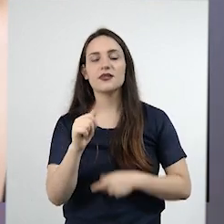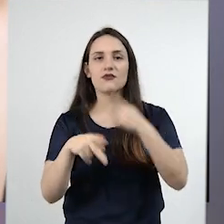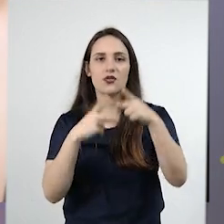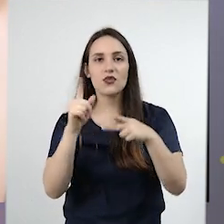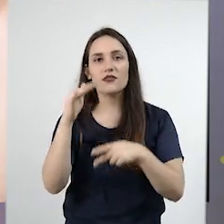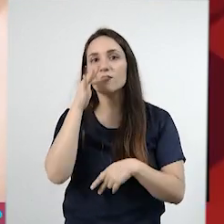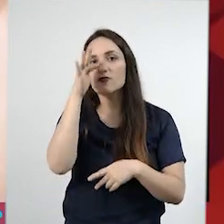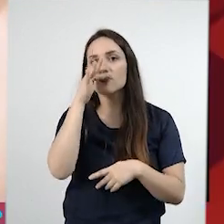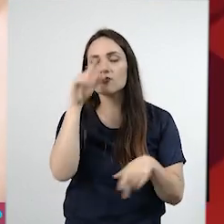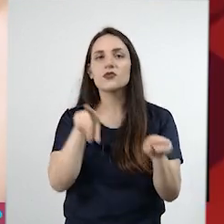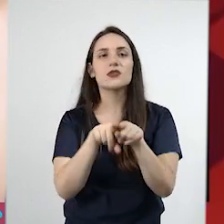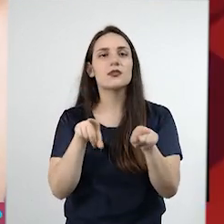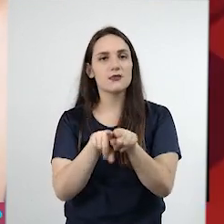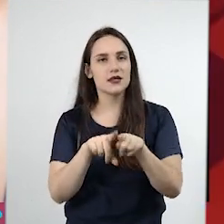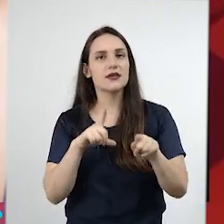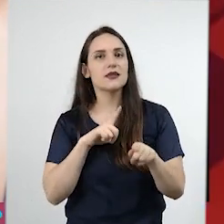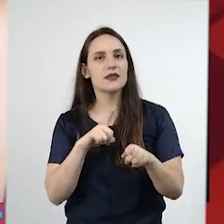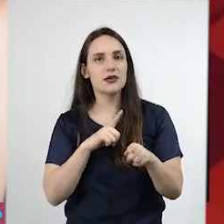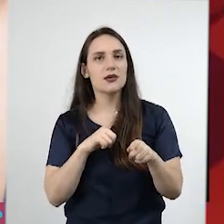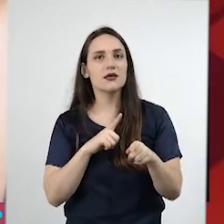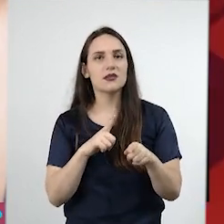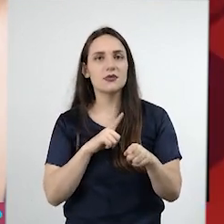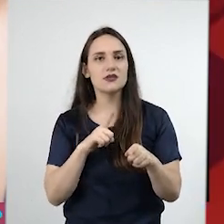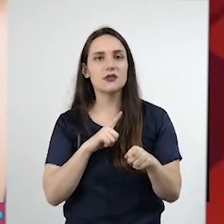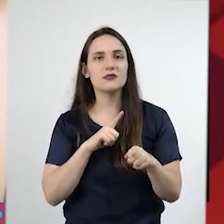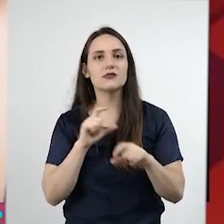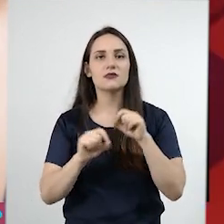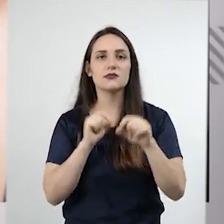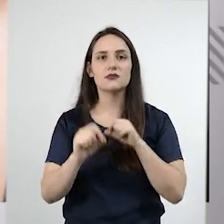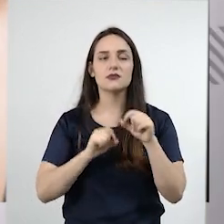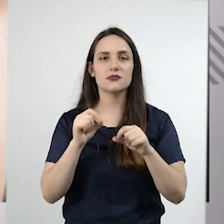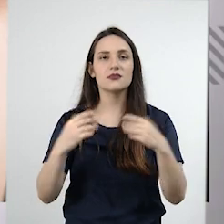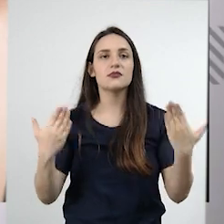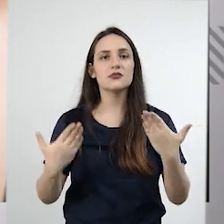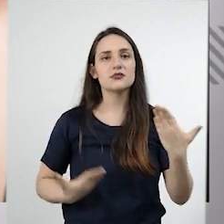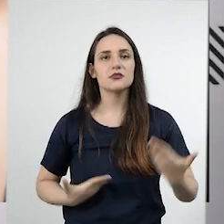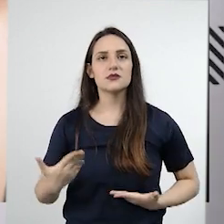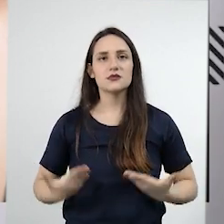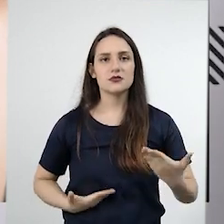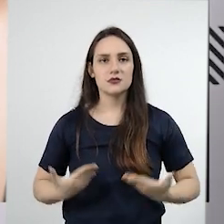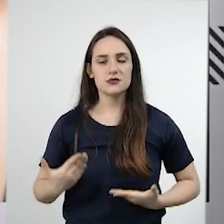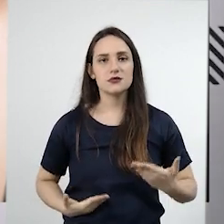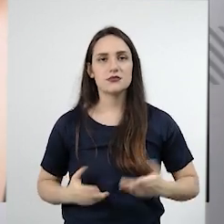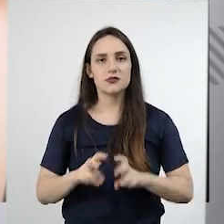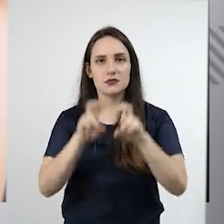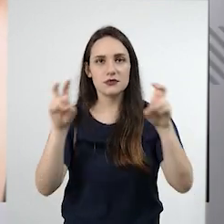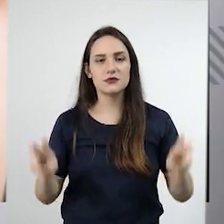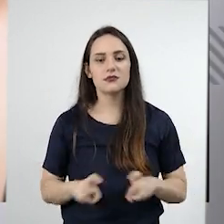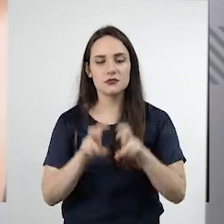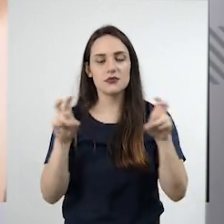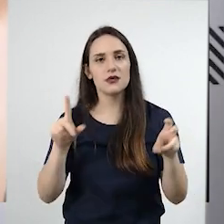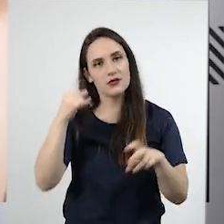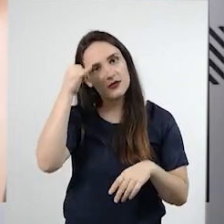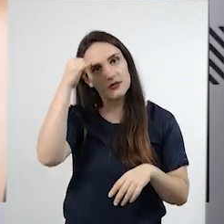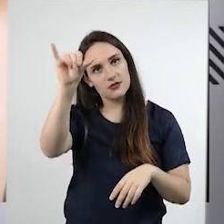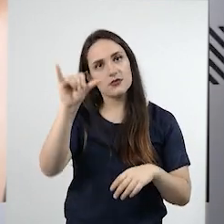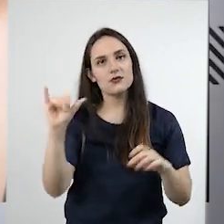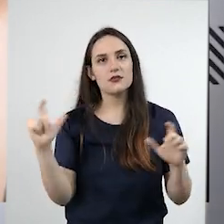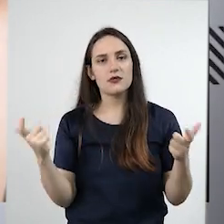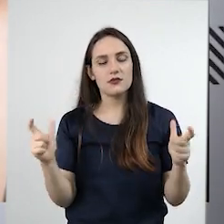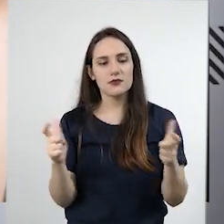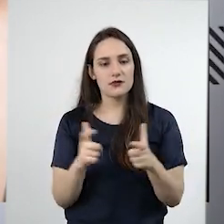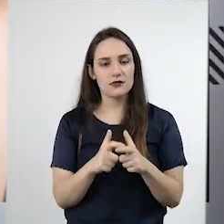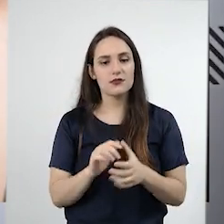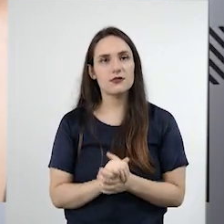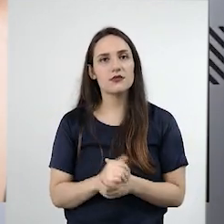uma rede muito bacana de serviços virtuais funcionando na cidade justamente para evitar a aglomeração. E eu